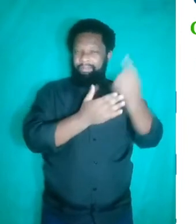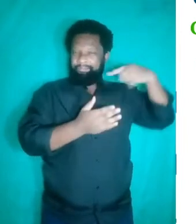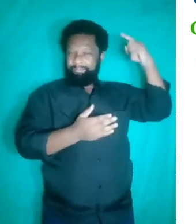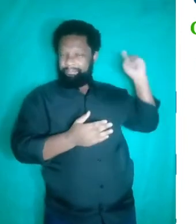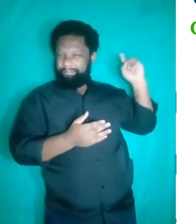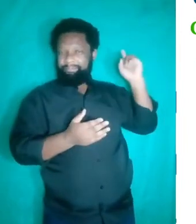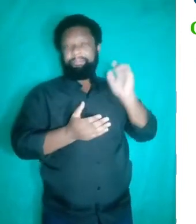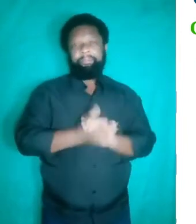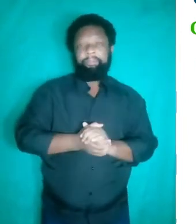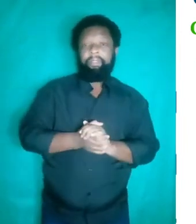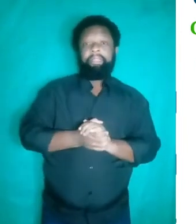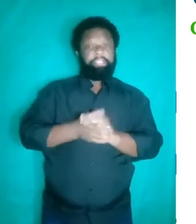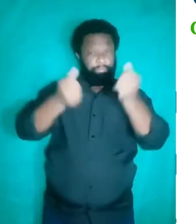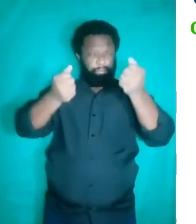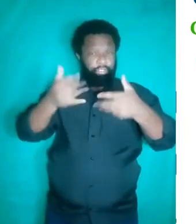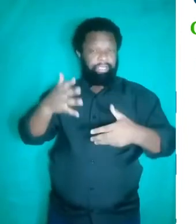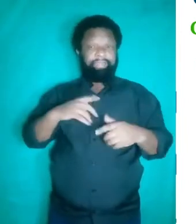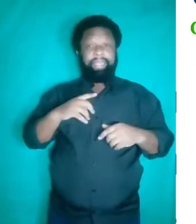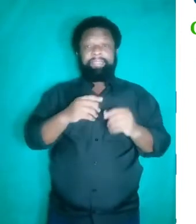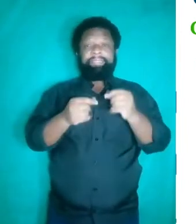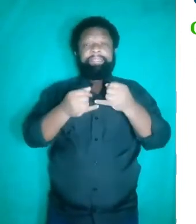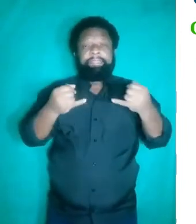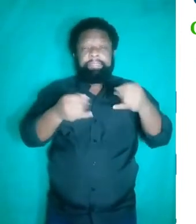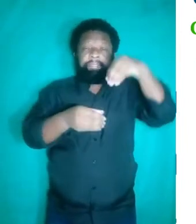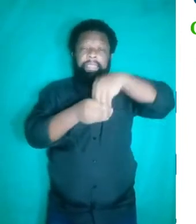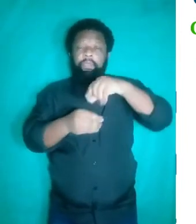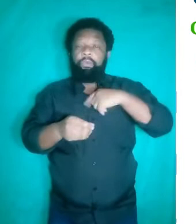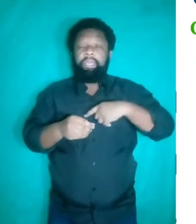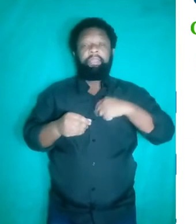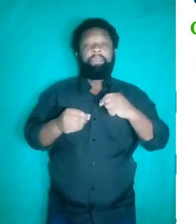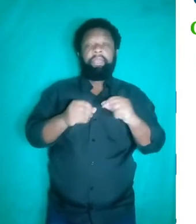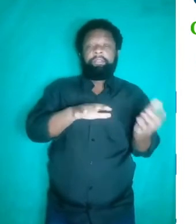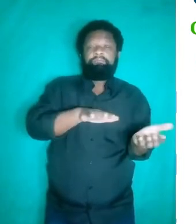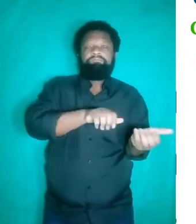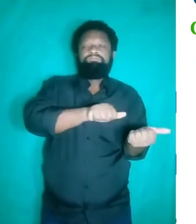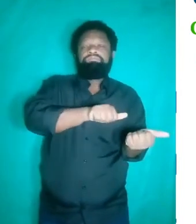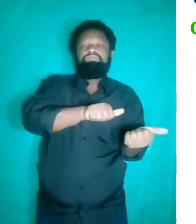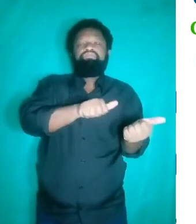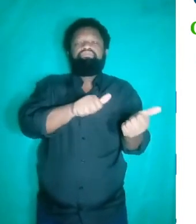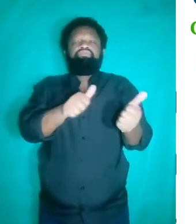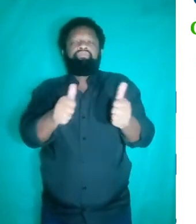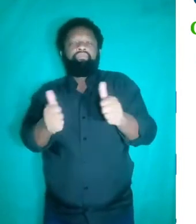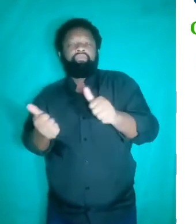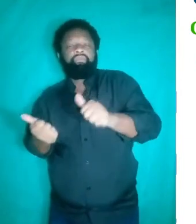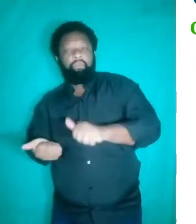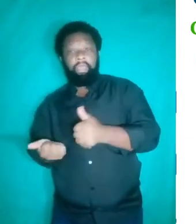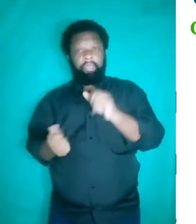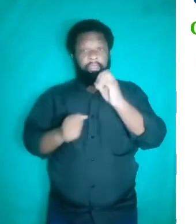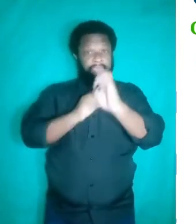primeiro vídeo desse segundo módulo. E a gente tem a passagem, quer dizer, a transição,